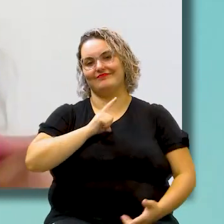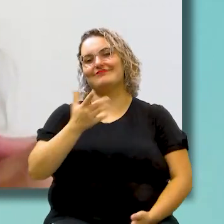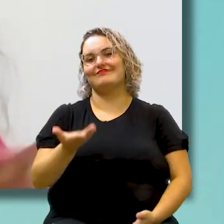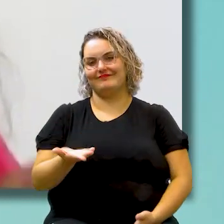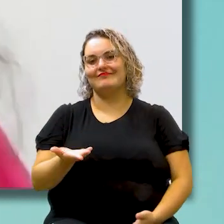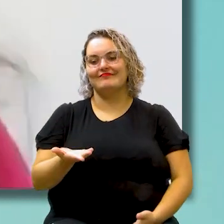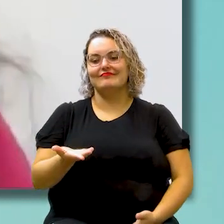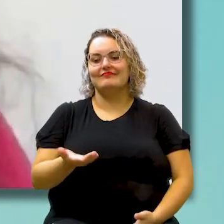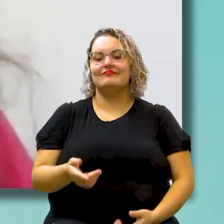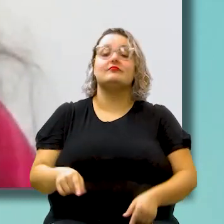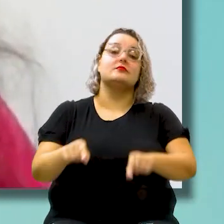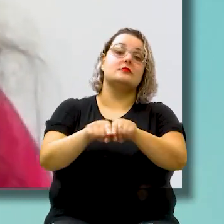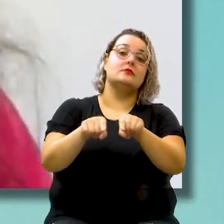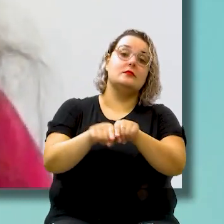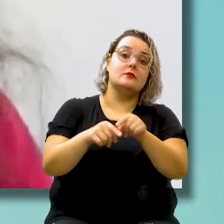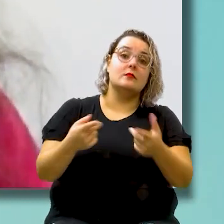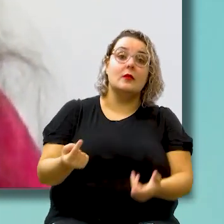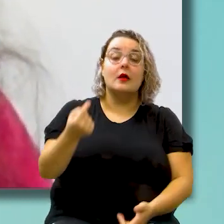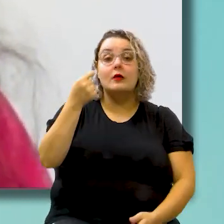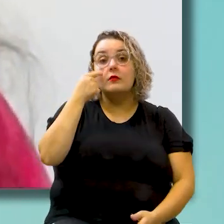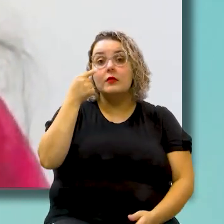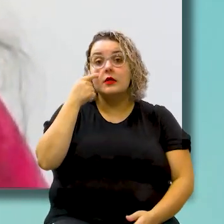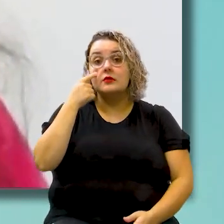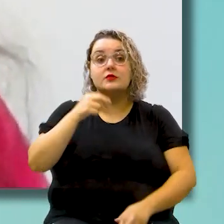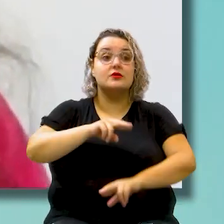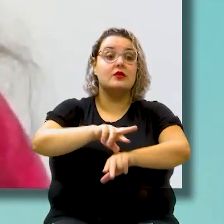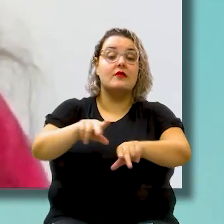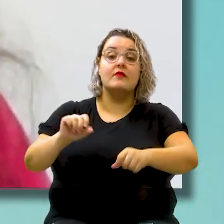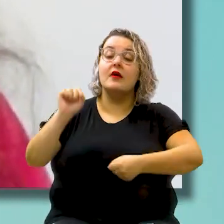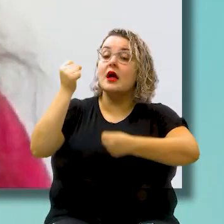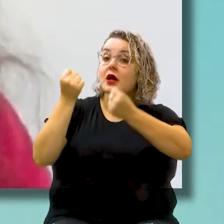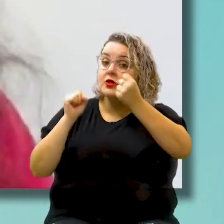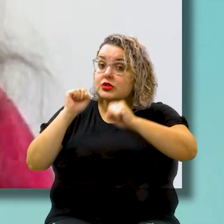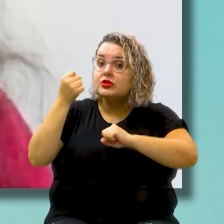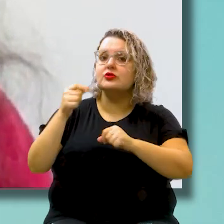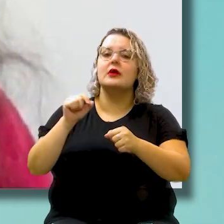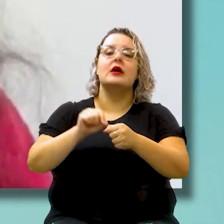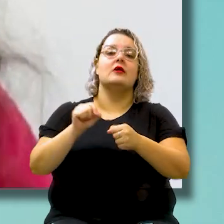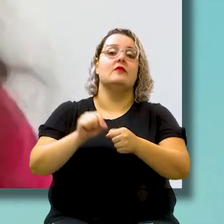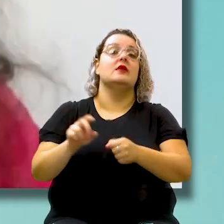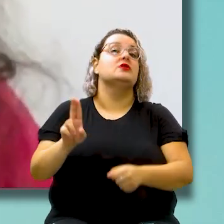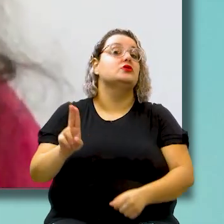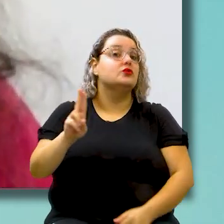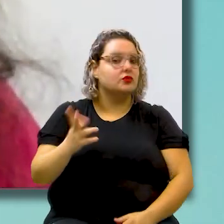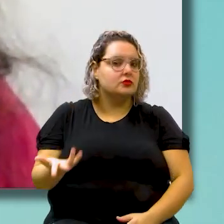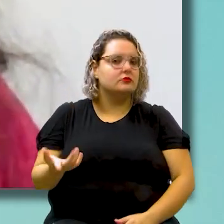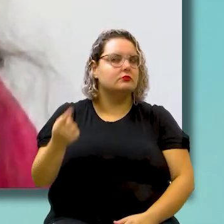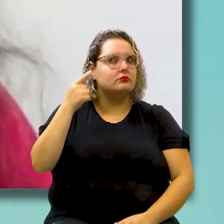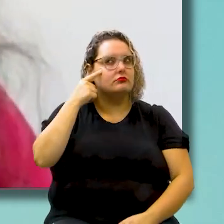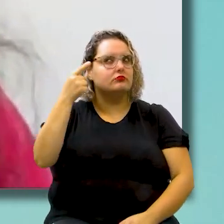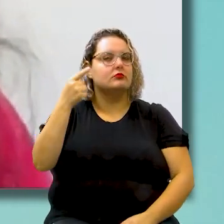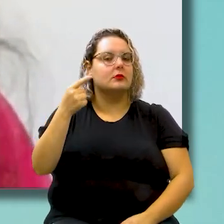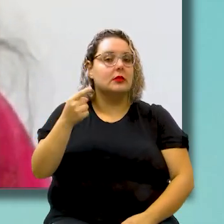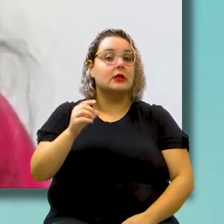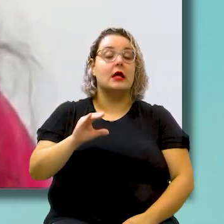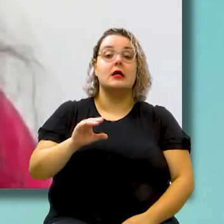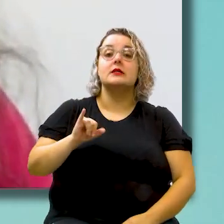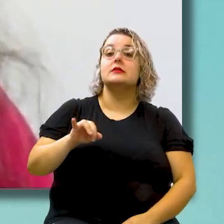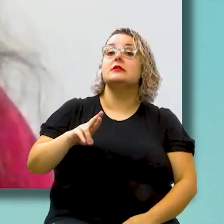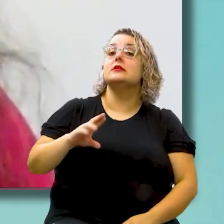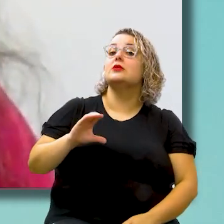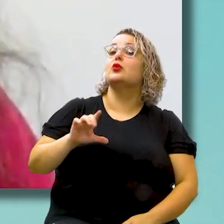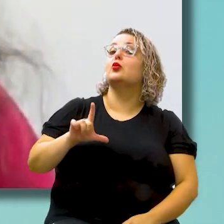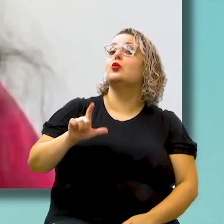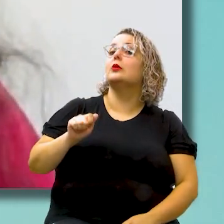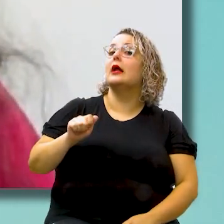teve, né? E, ao mesmo tempo, também observo que muitas indústrias fazem já uso de princípios da